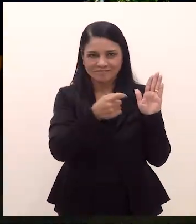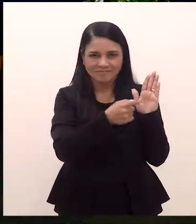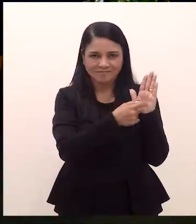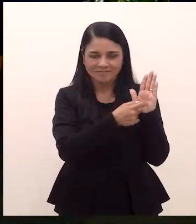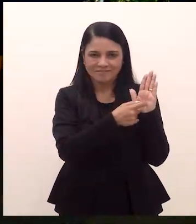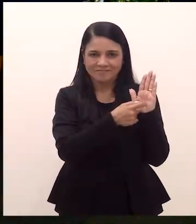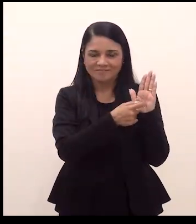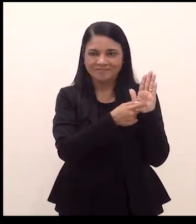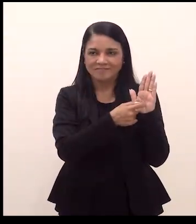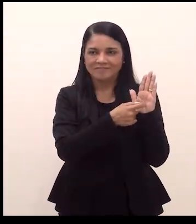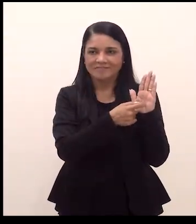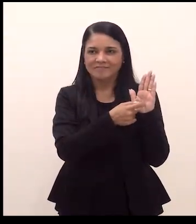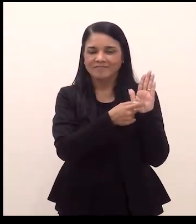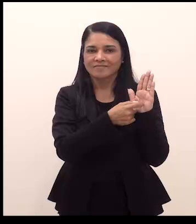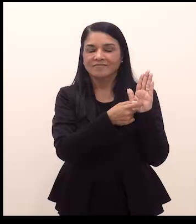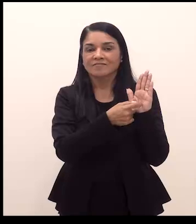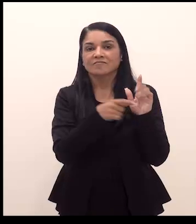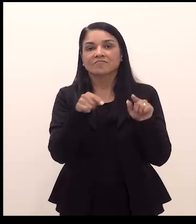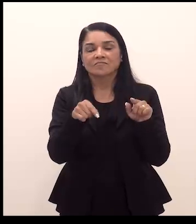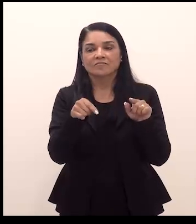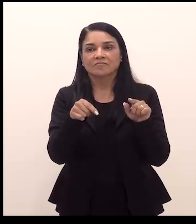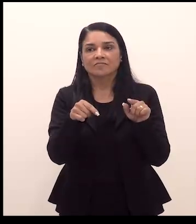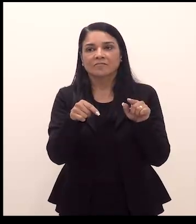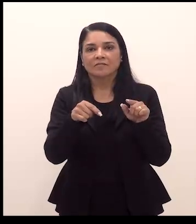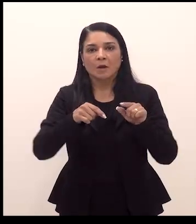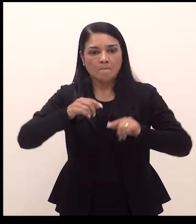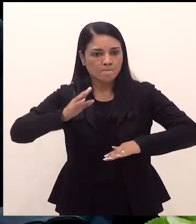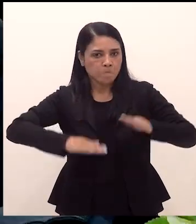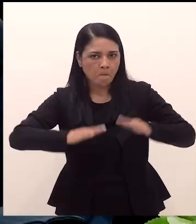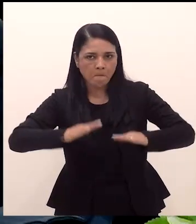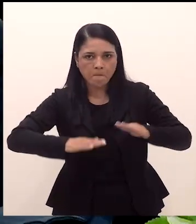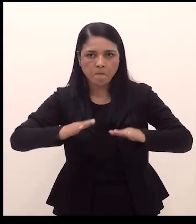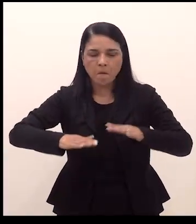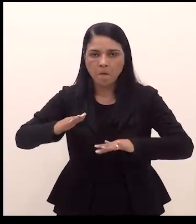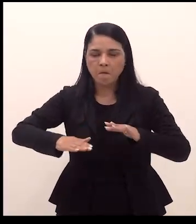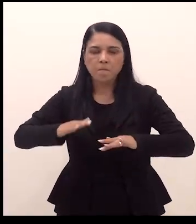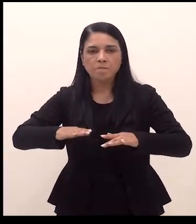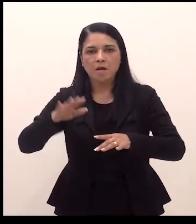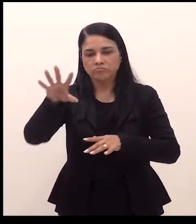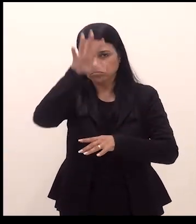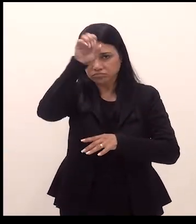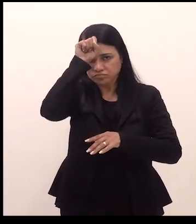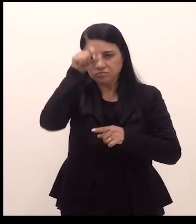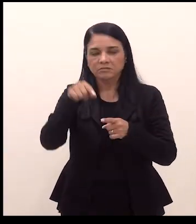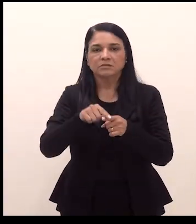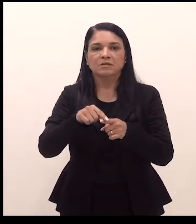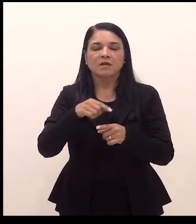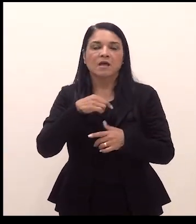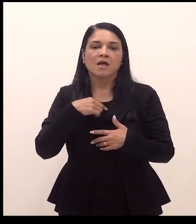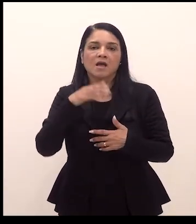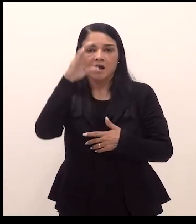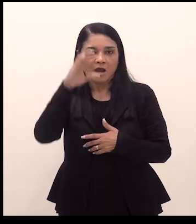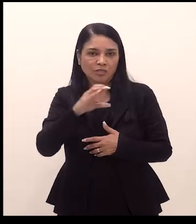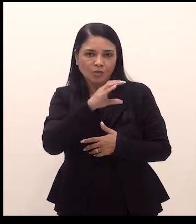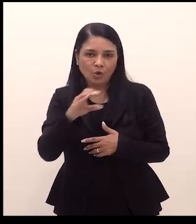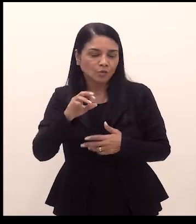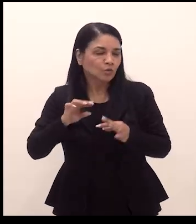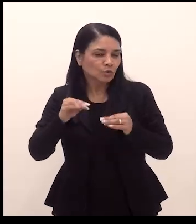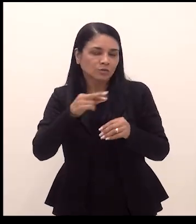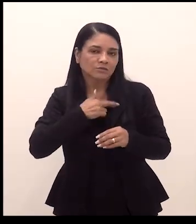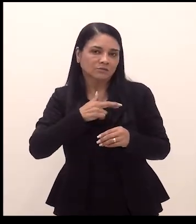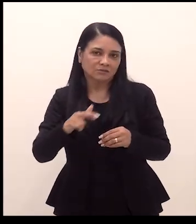foi que a IA não está só nesse universo, né? Sim. Eu ouvi relatos de ponto de macumba IA, músicas espíritas